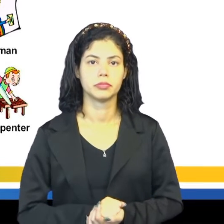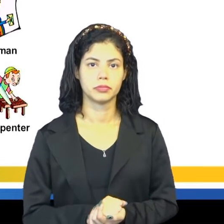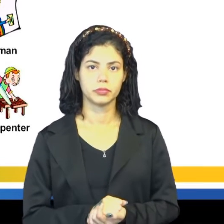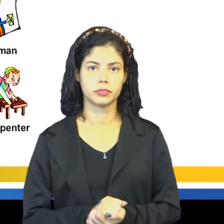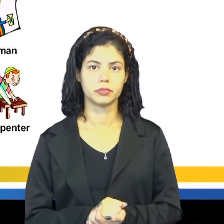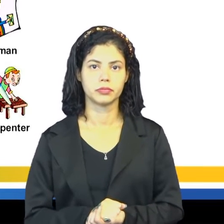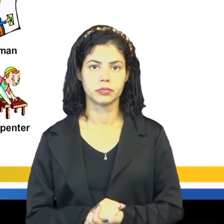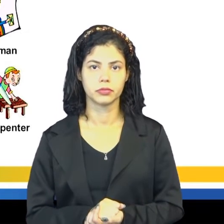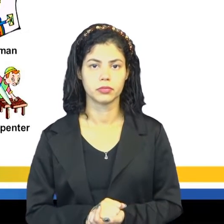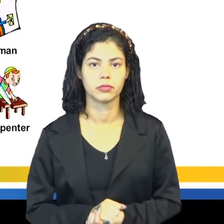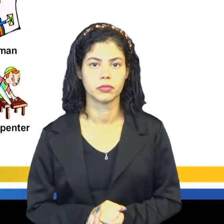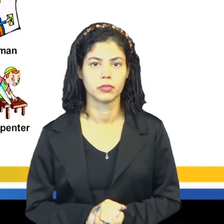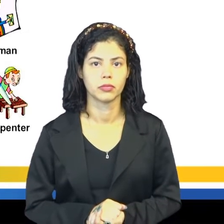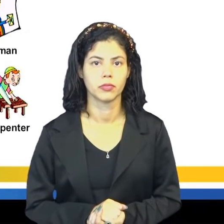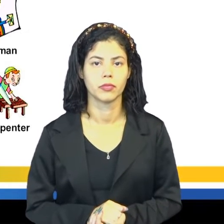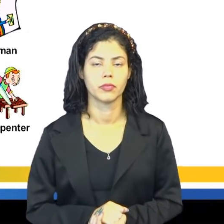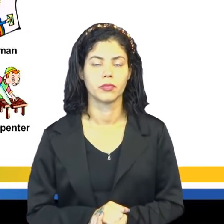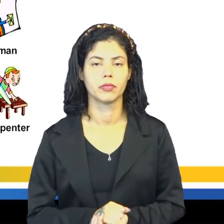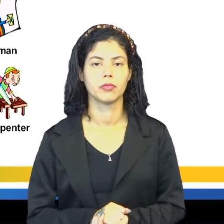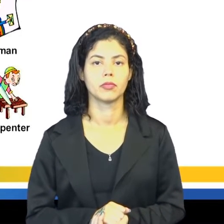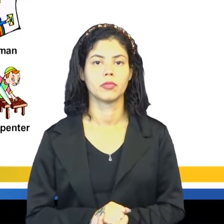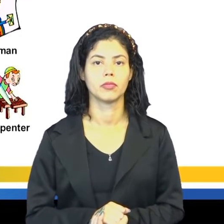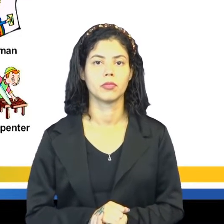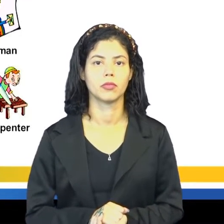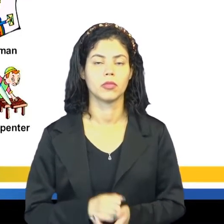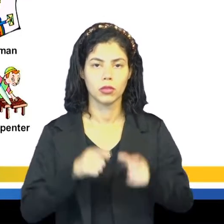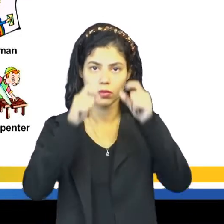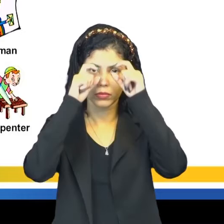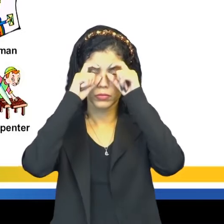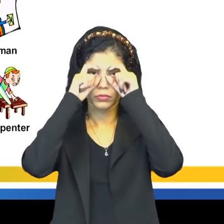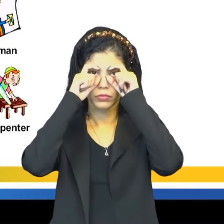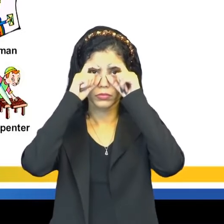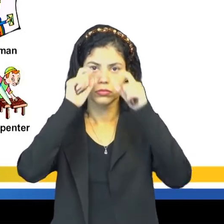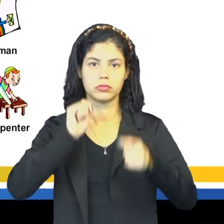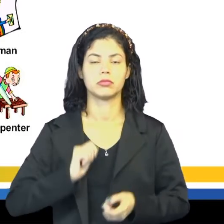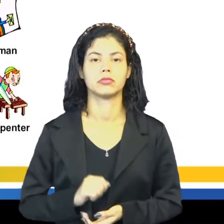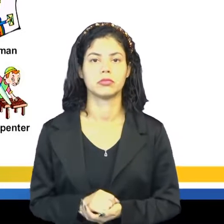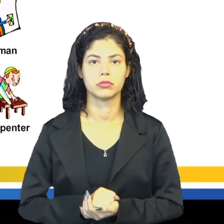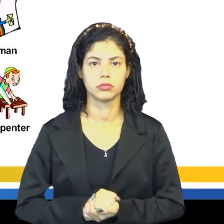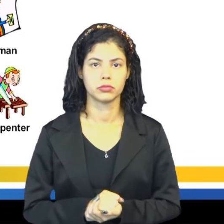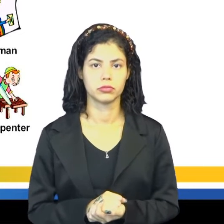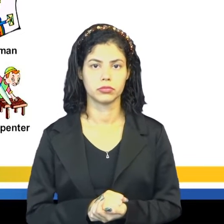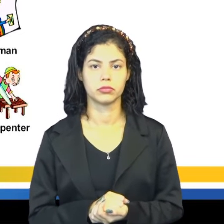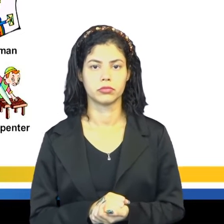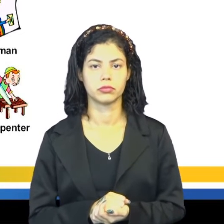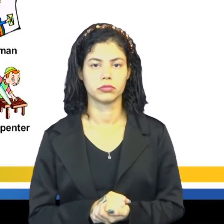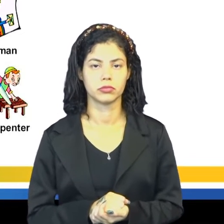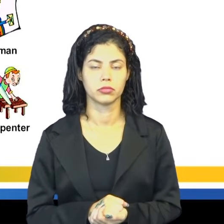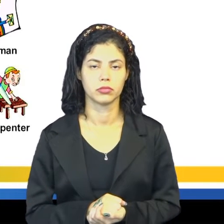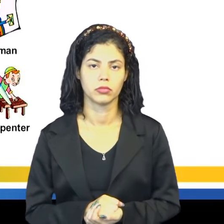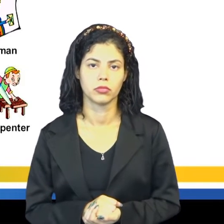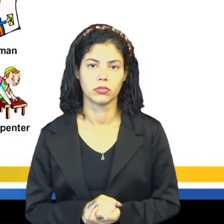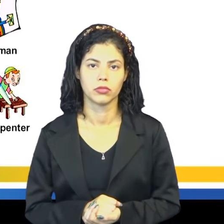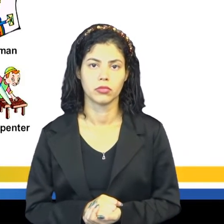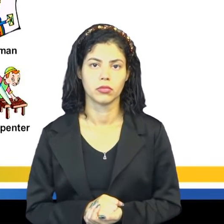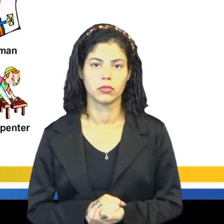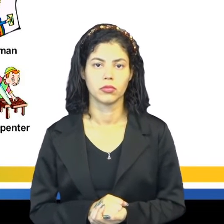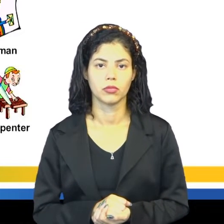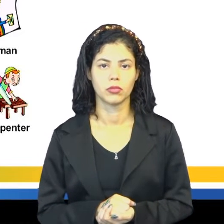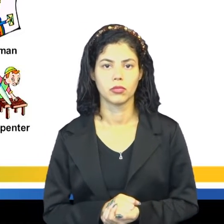o optician, que é o oculista. Nós temos também nurse, que é